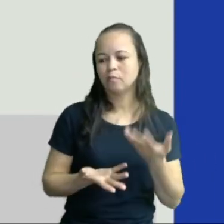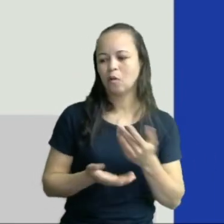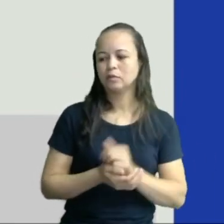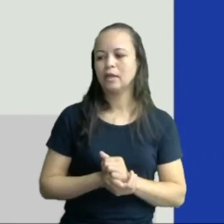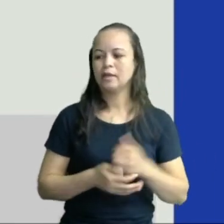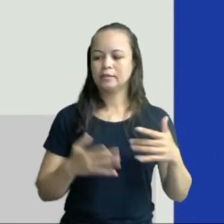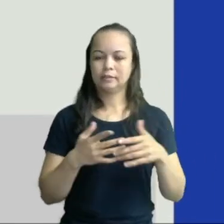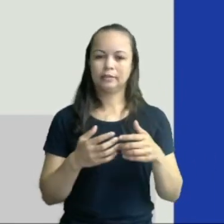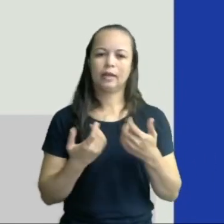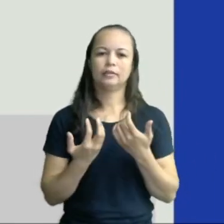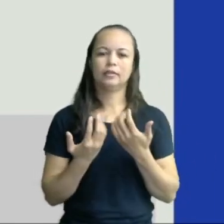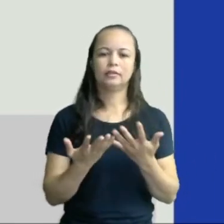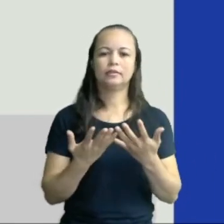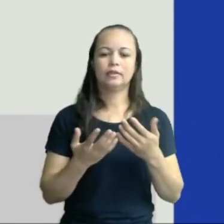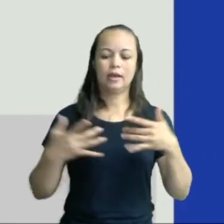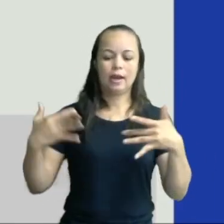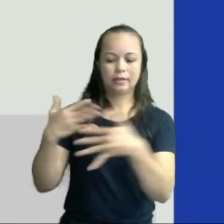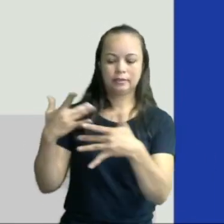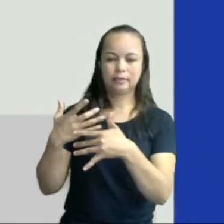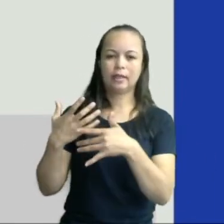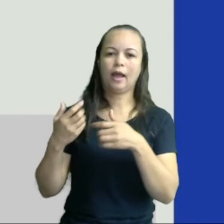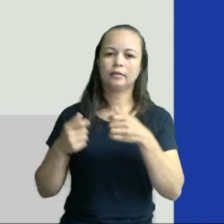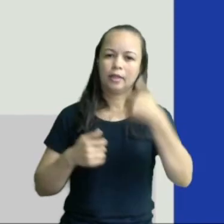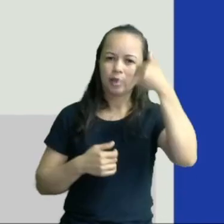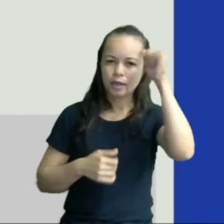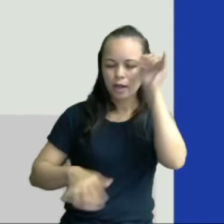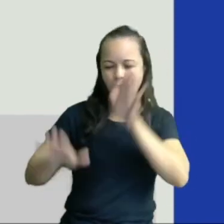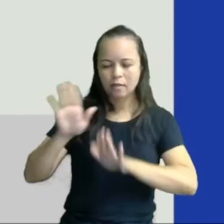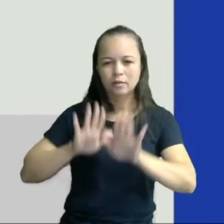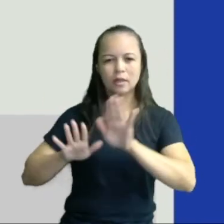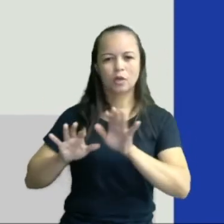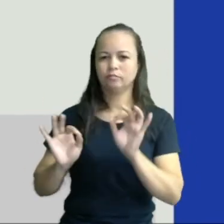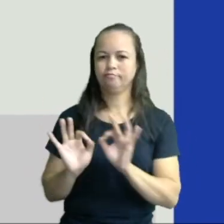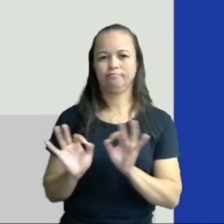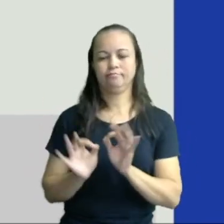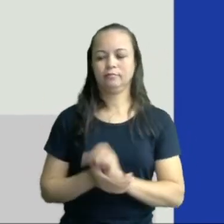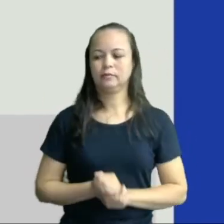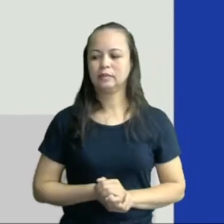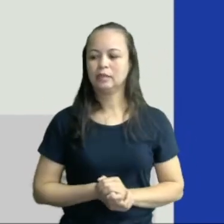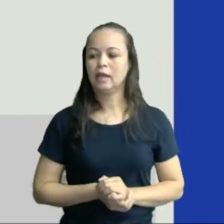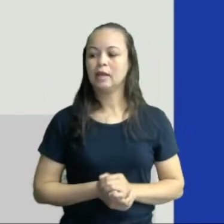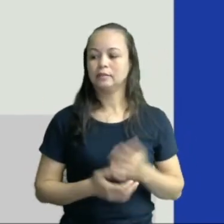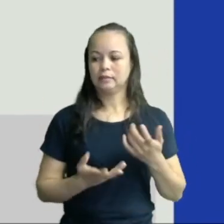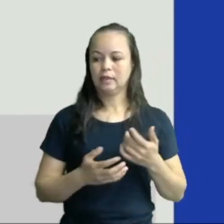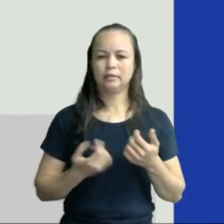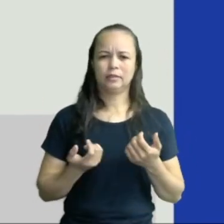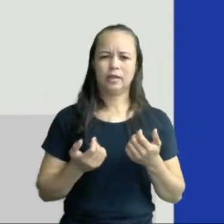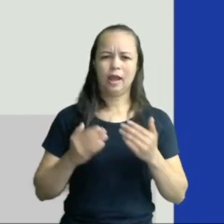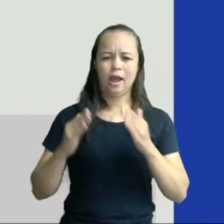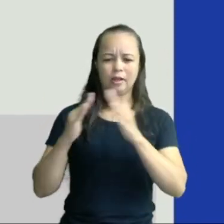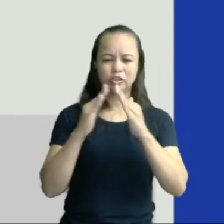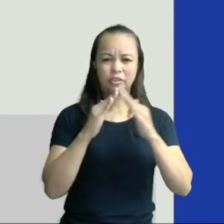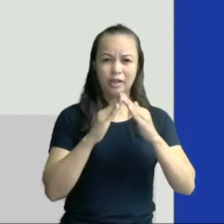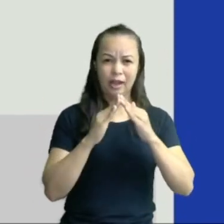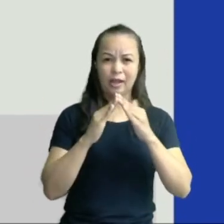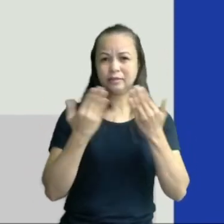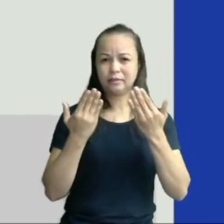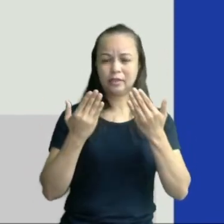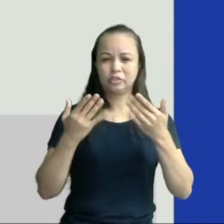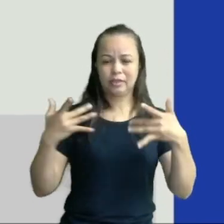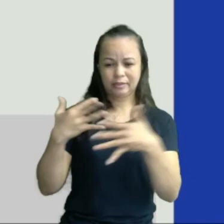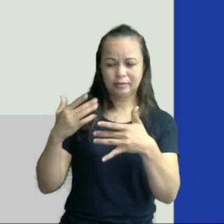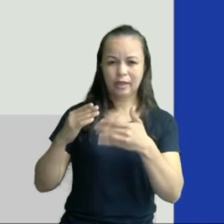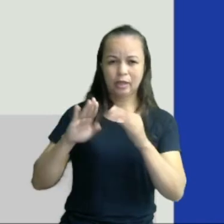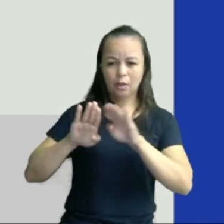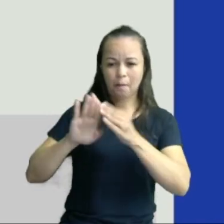na cidade também não tem criação de gado, então não pode ser a primeira. E a gente sabe também que na cidade as casas não são distantes uma das outras.